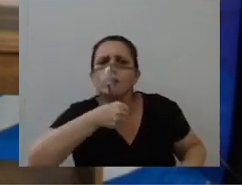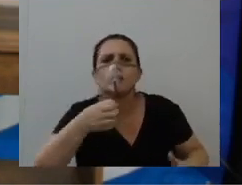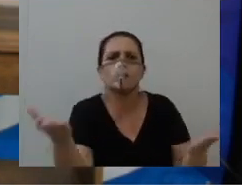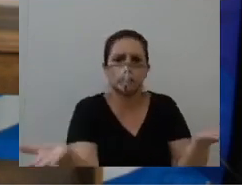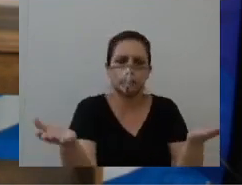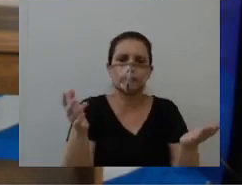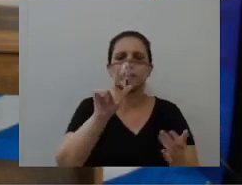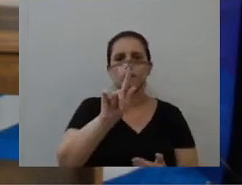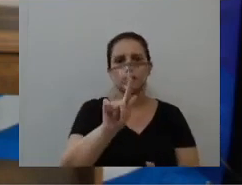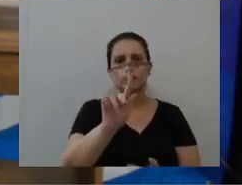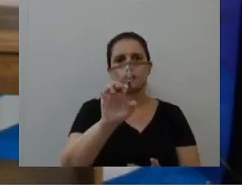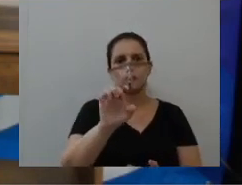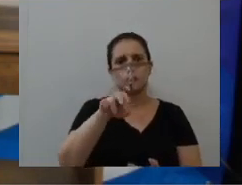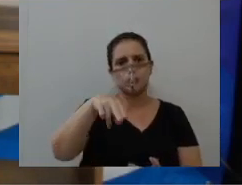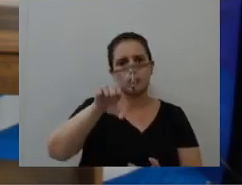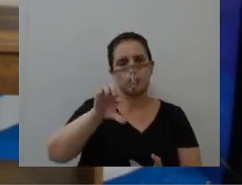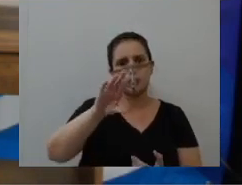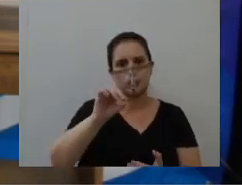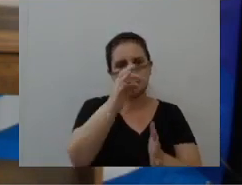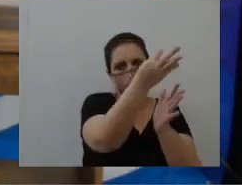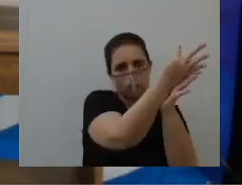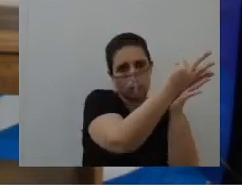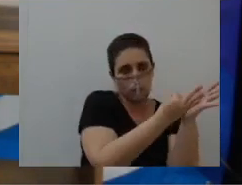gênero textual, ele...